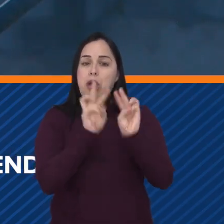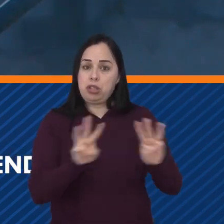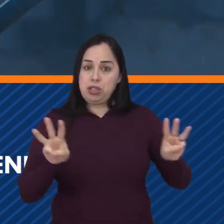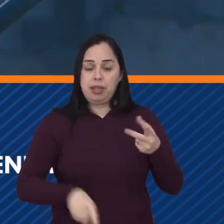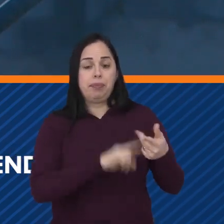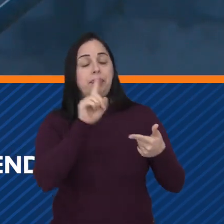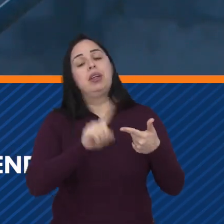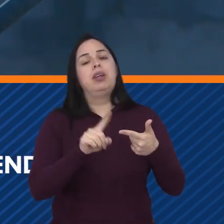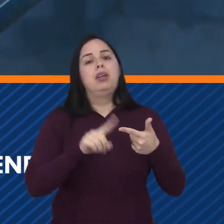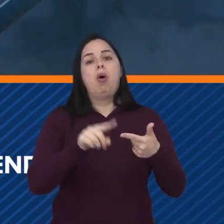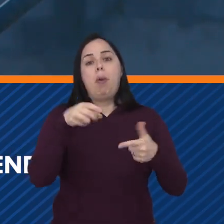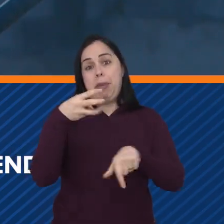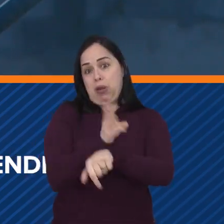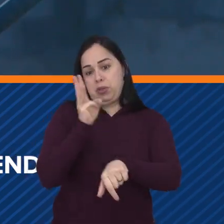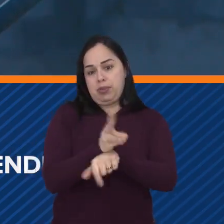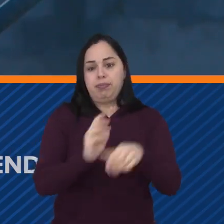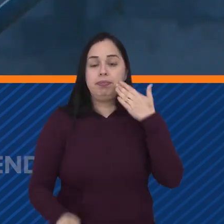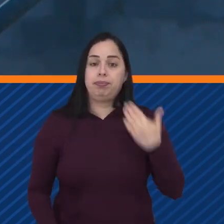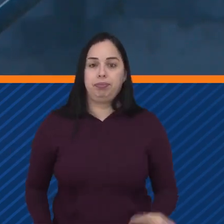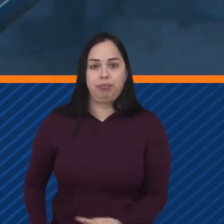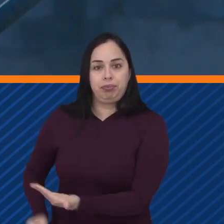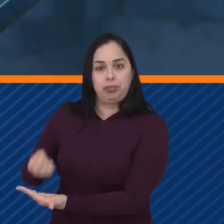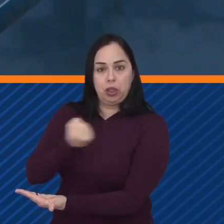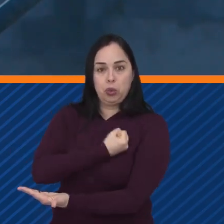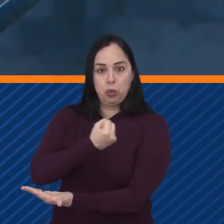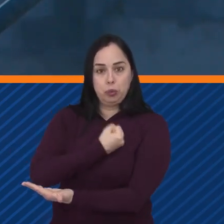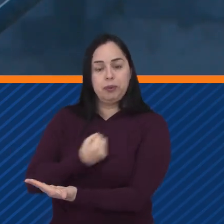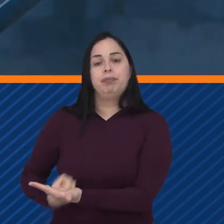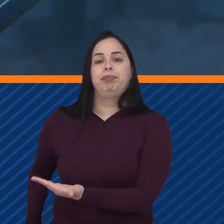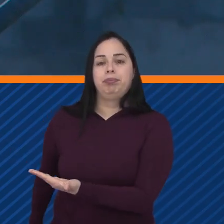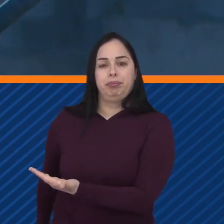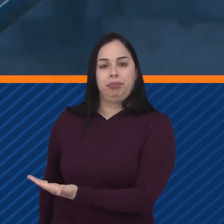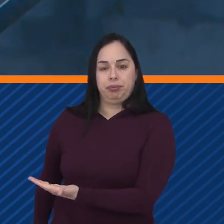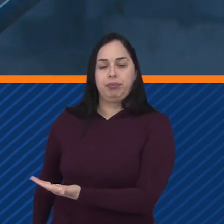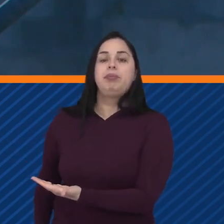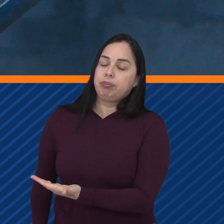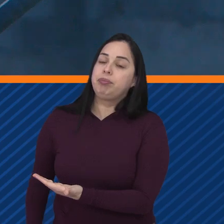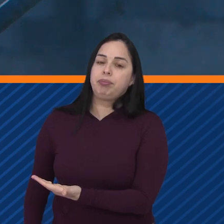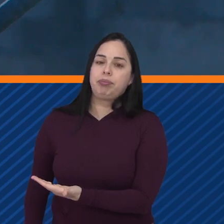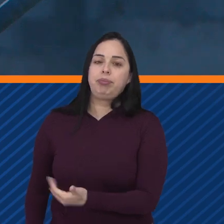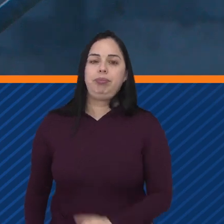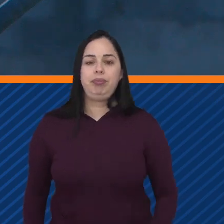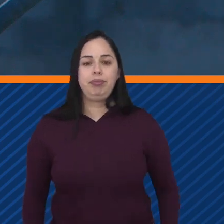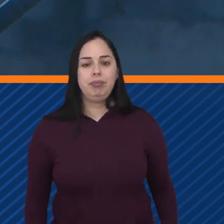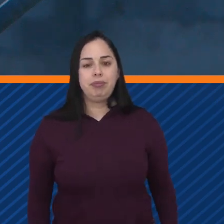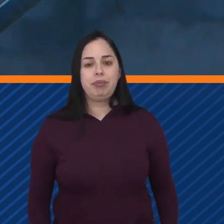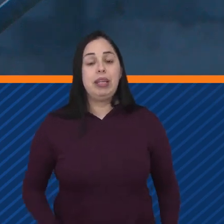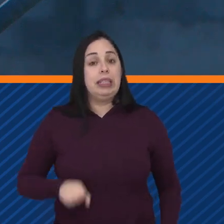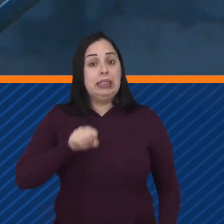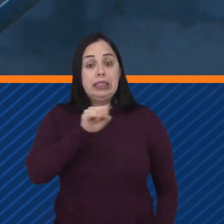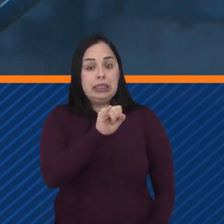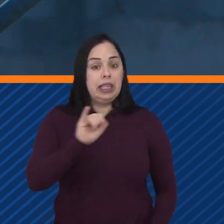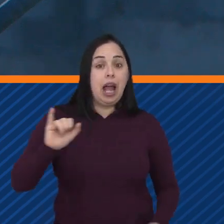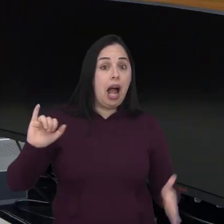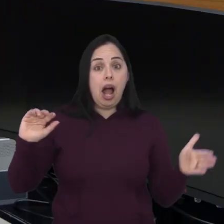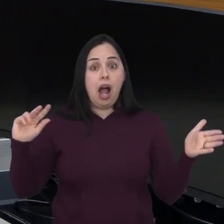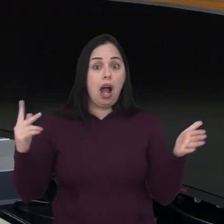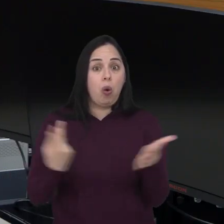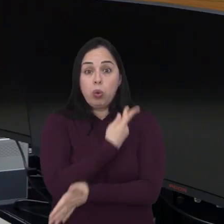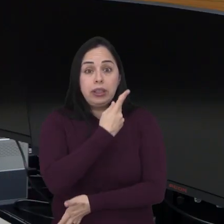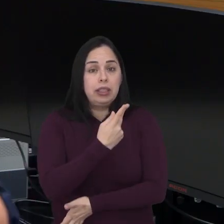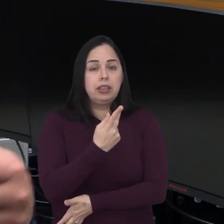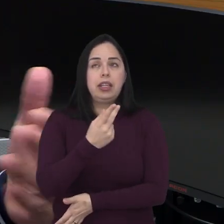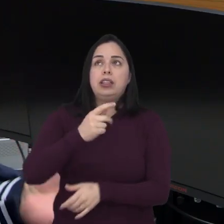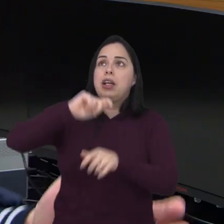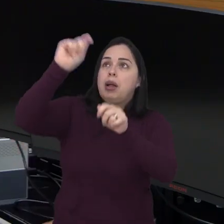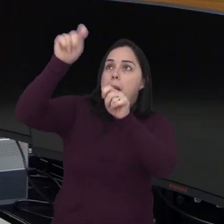O contato pode ser feito pelo site ou pelo WhatsApp 11 93465 2888. Se ocorrer